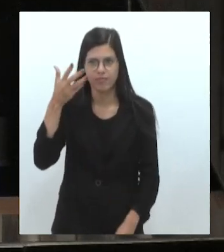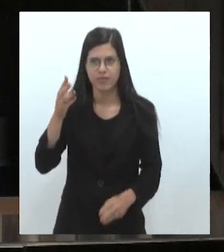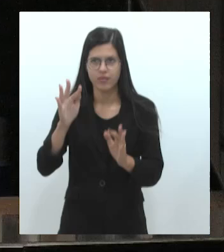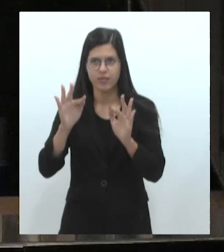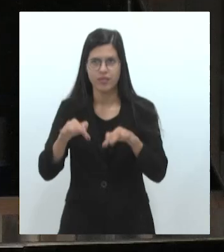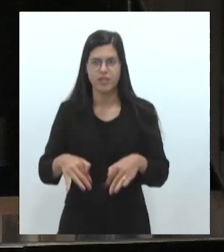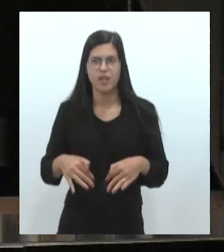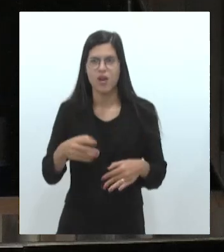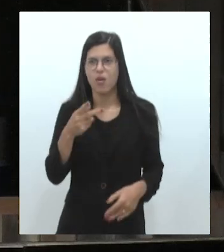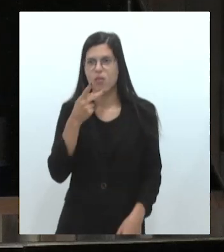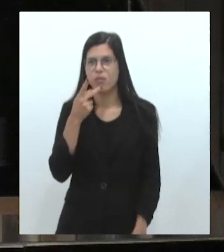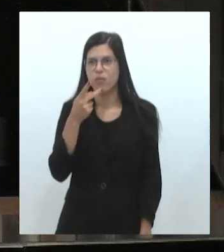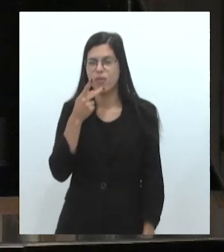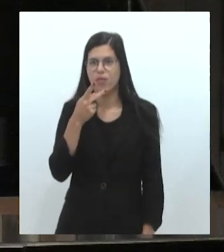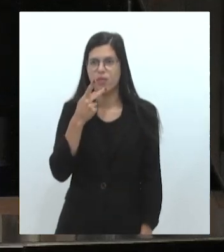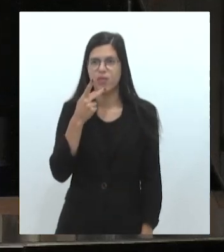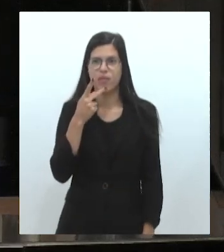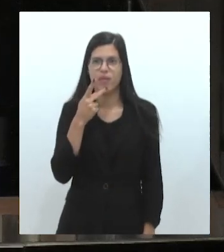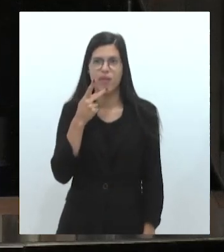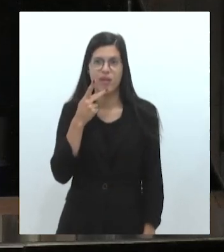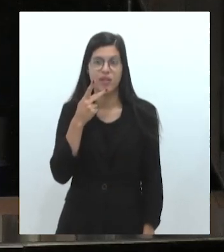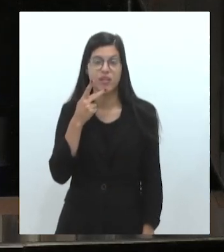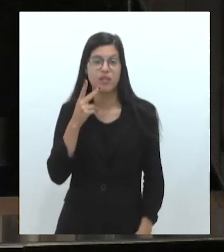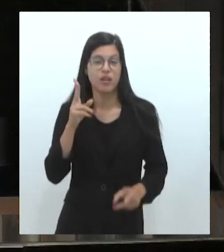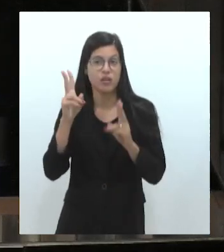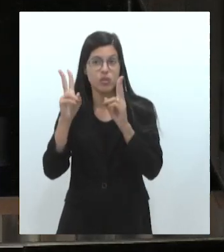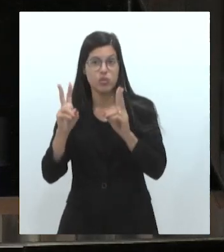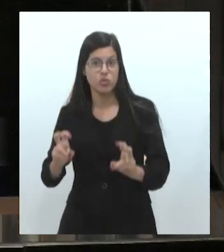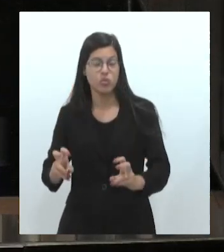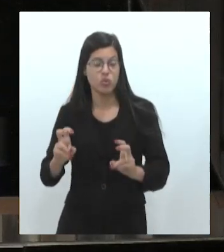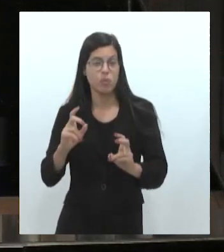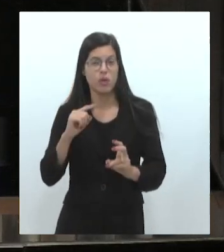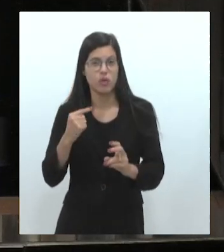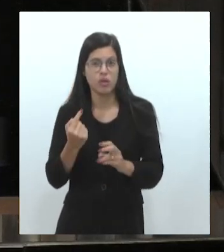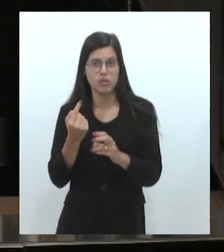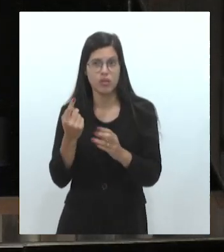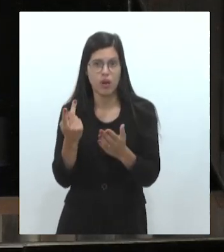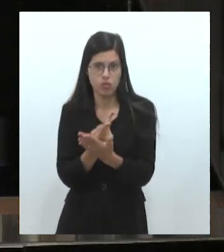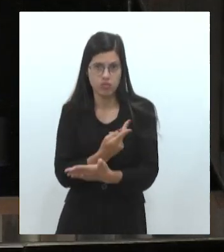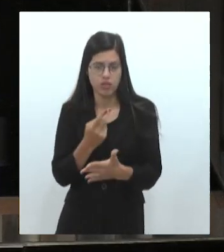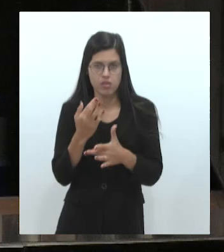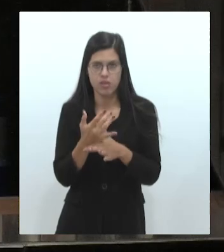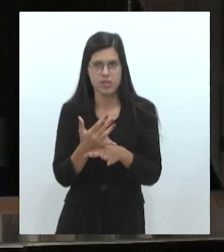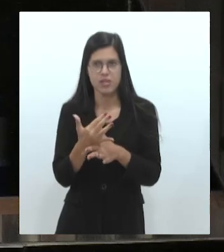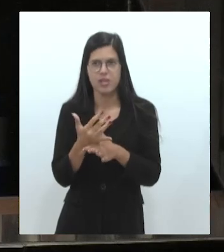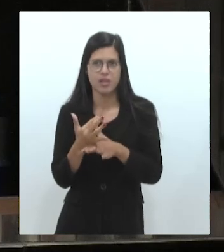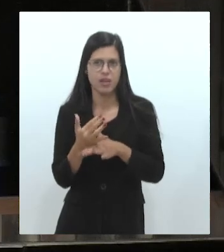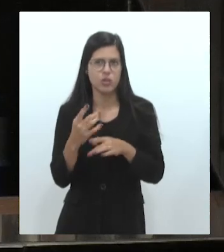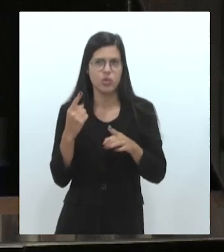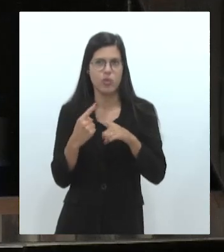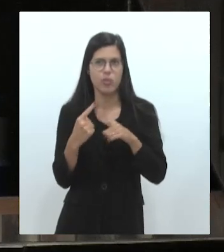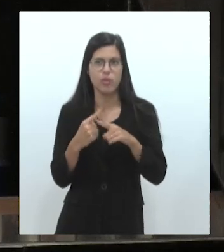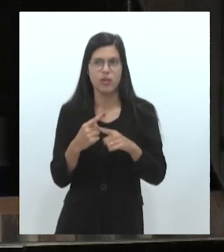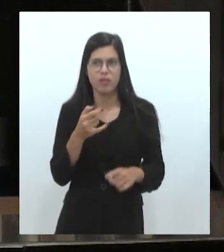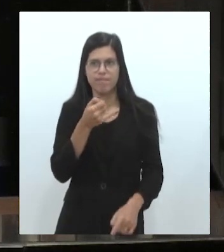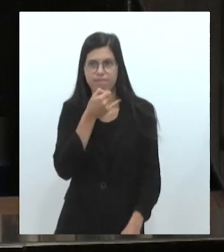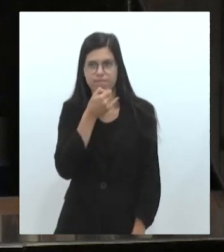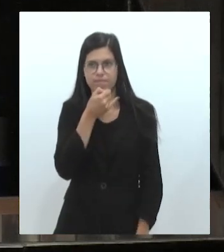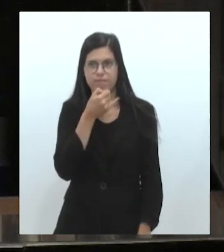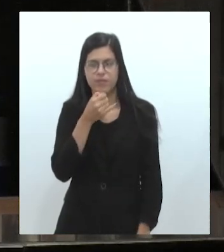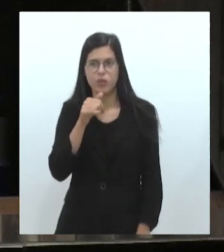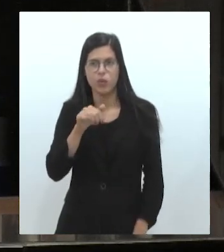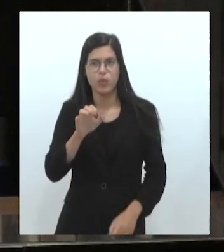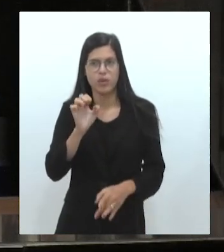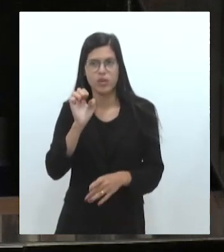que são, né, episódios recorrentes na nossa cidade, no nosso estado. Porque, infelizmente, o